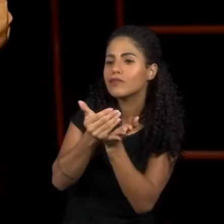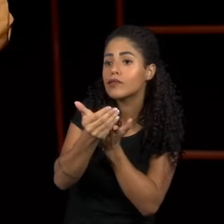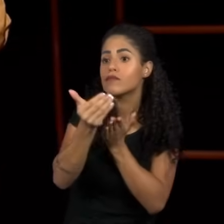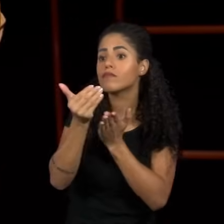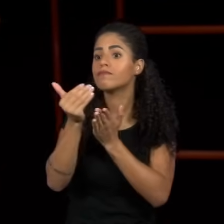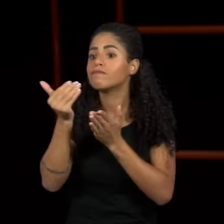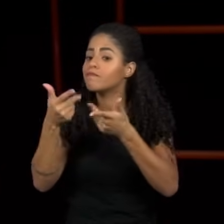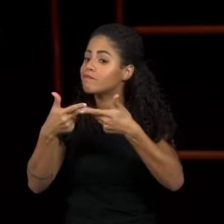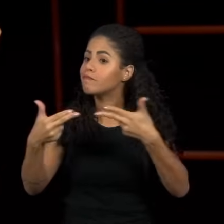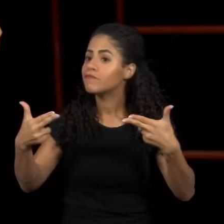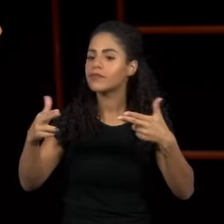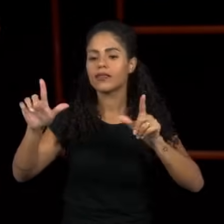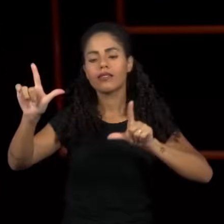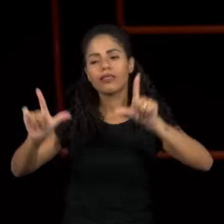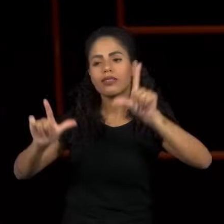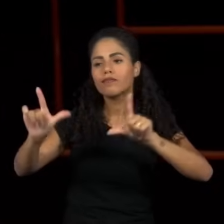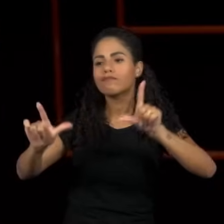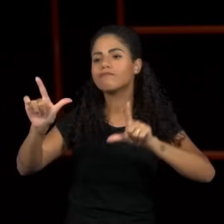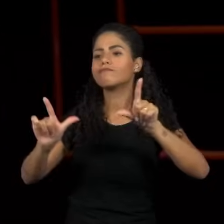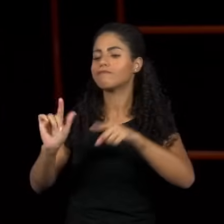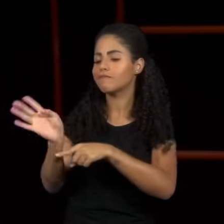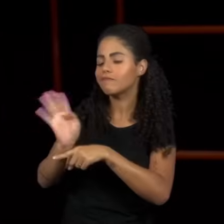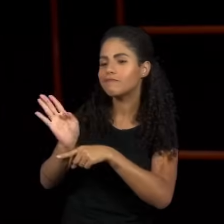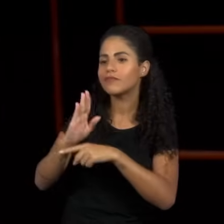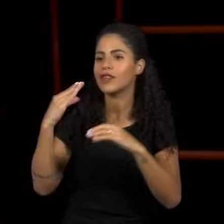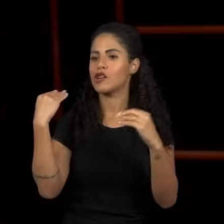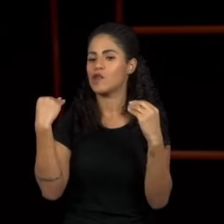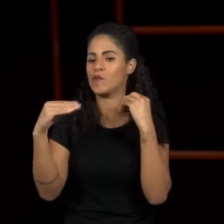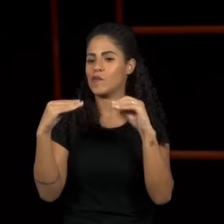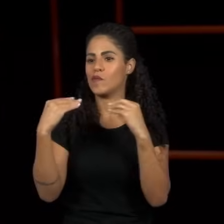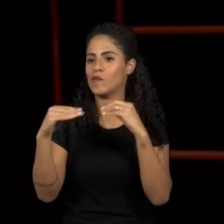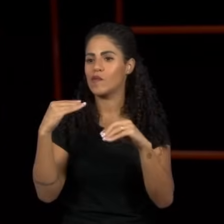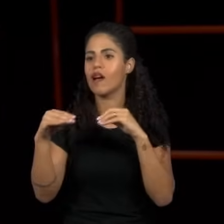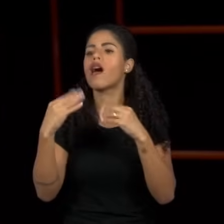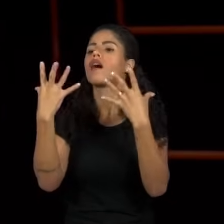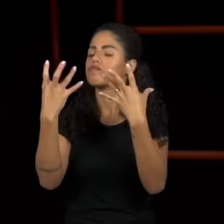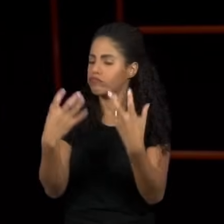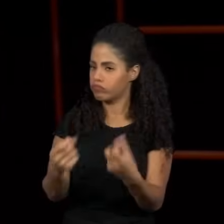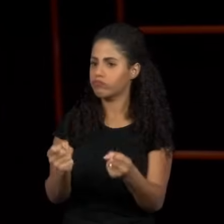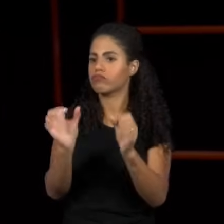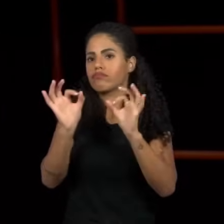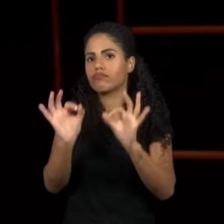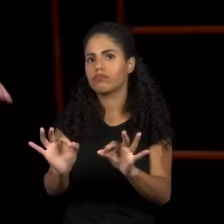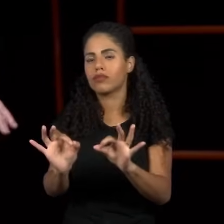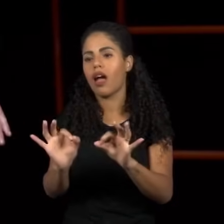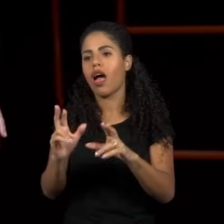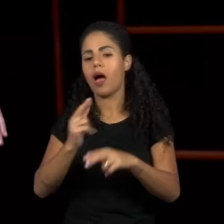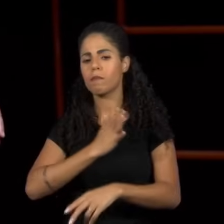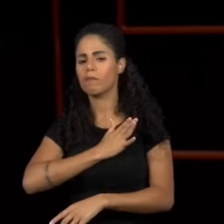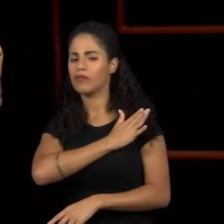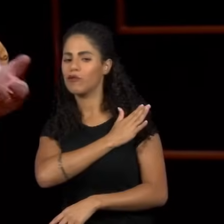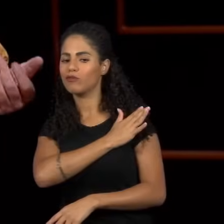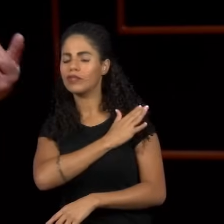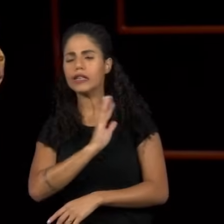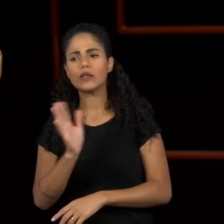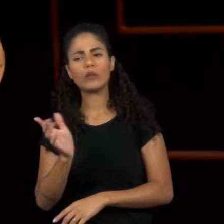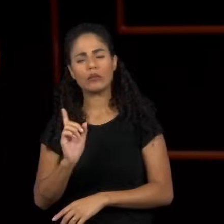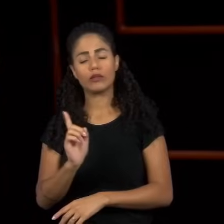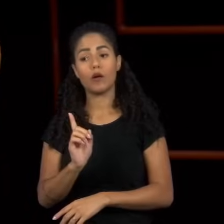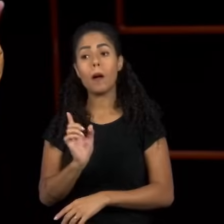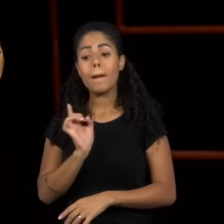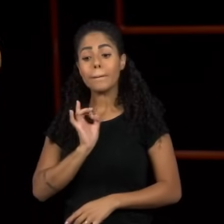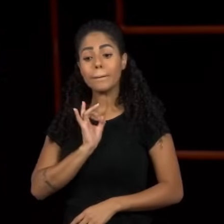coisas, televisão, as novelas, os filmes, é que eles aceitaram, não por preconceito, era medo que